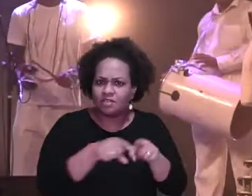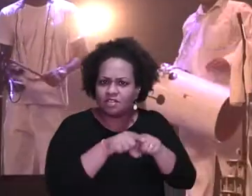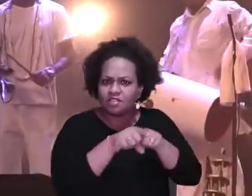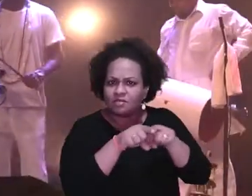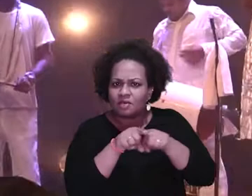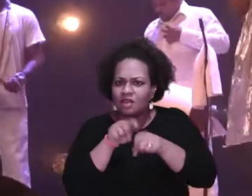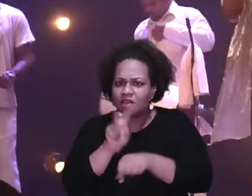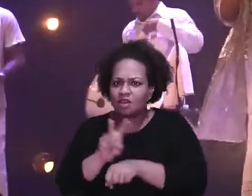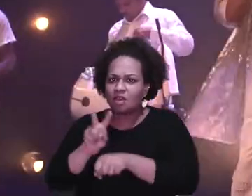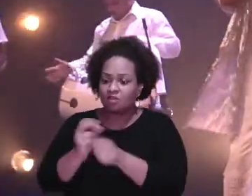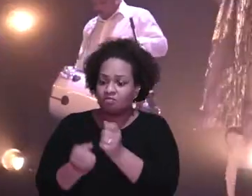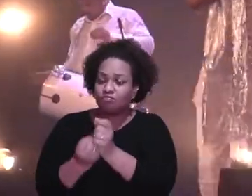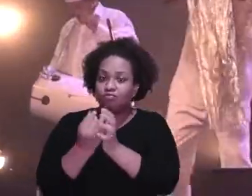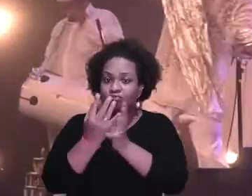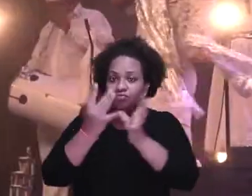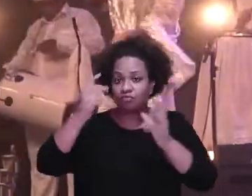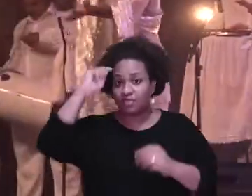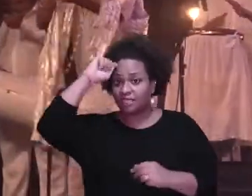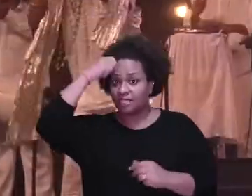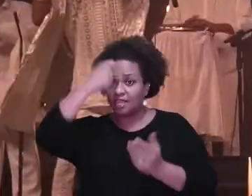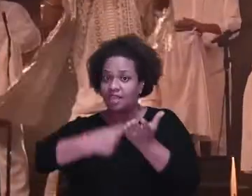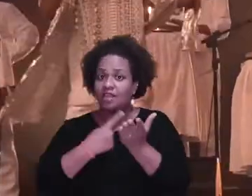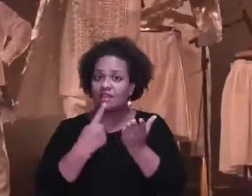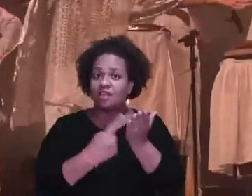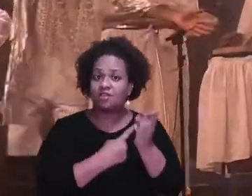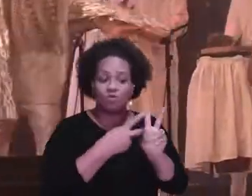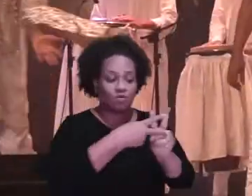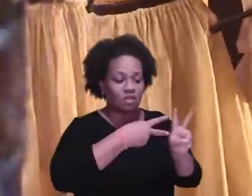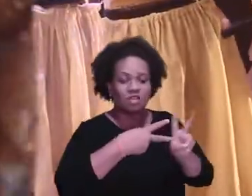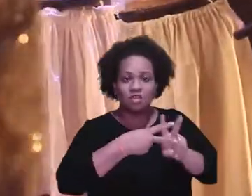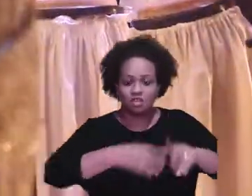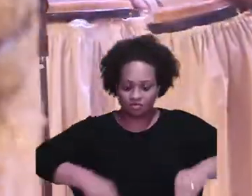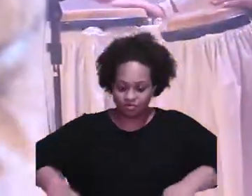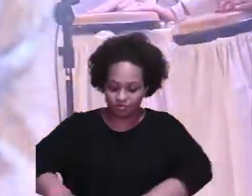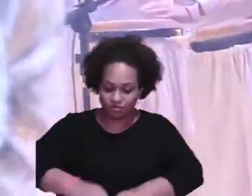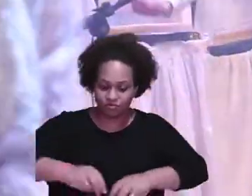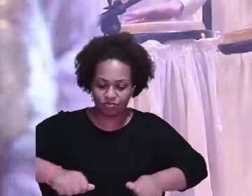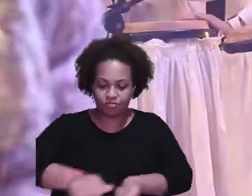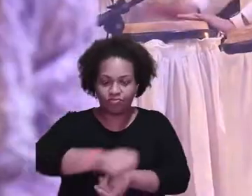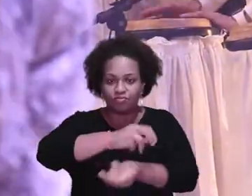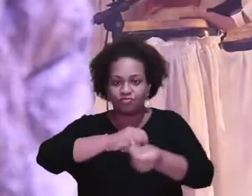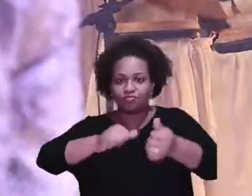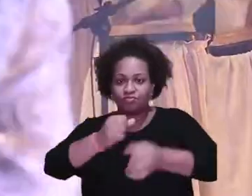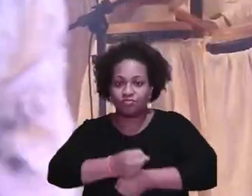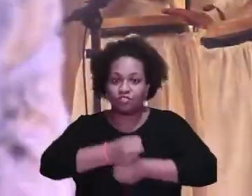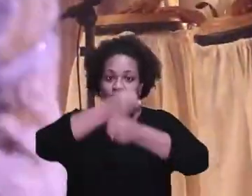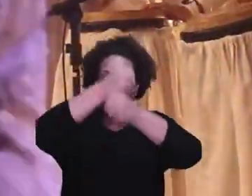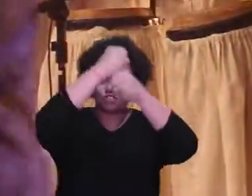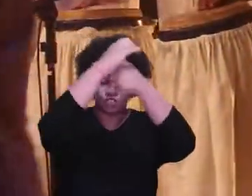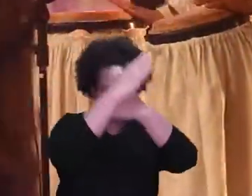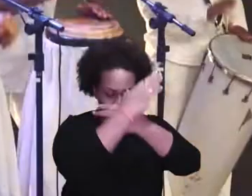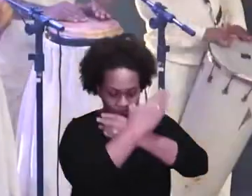irmãos o saco da criação veio negro Branco ISO presos com Barros sagrado pelas